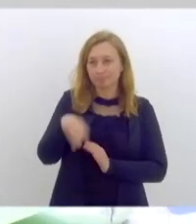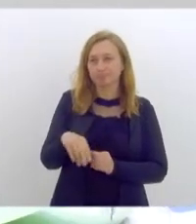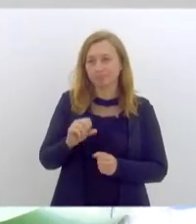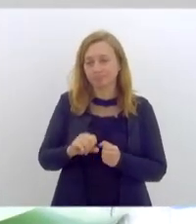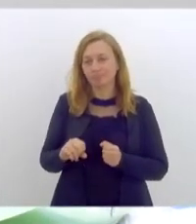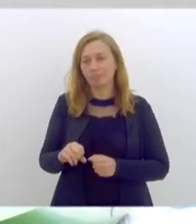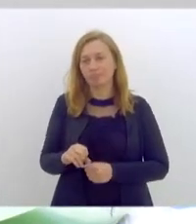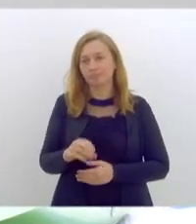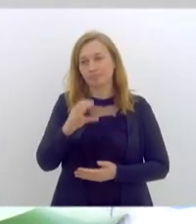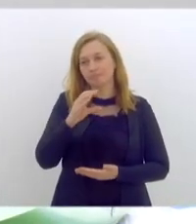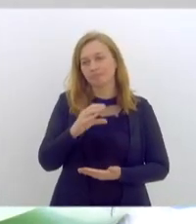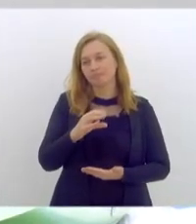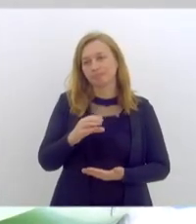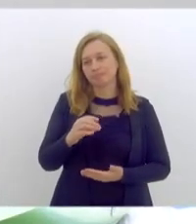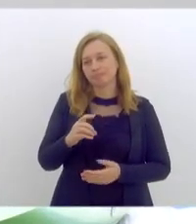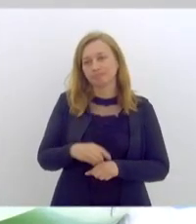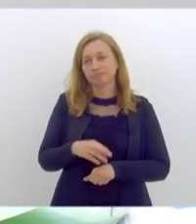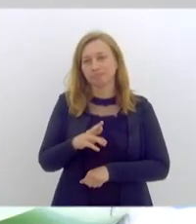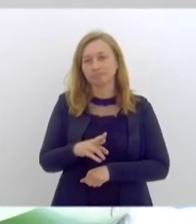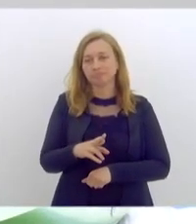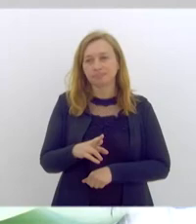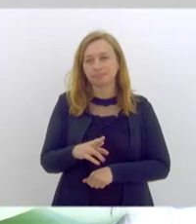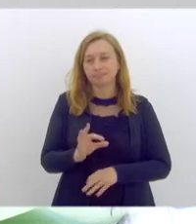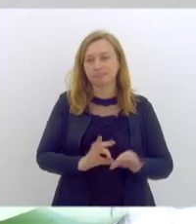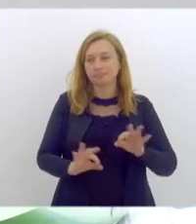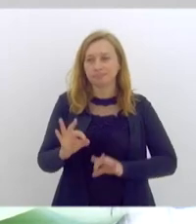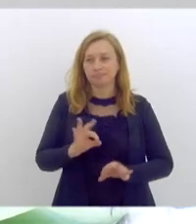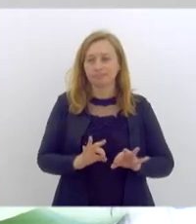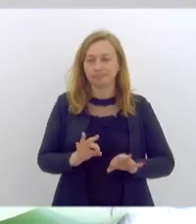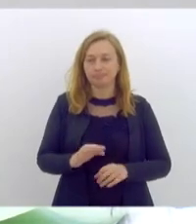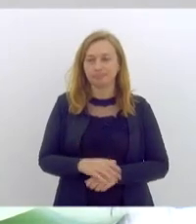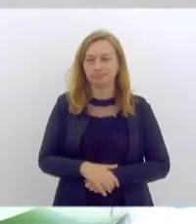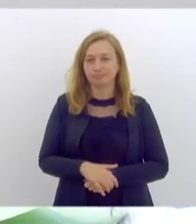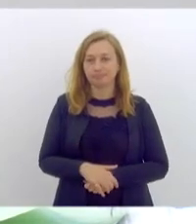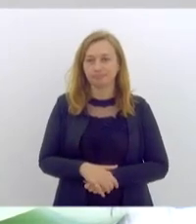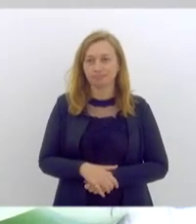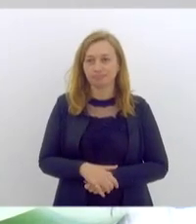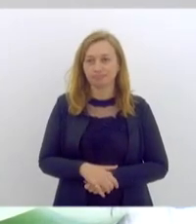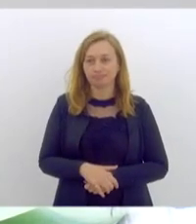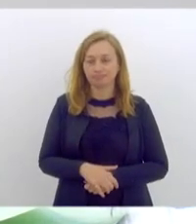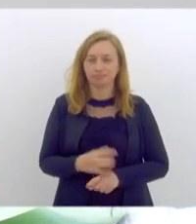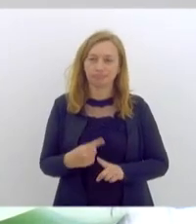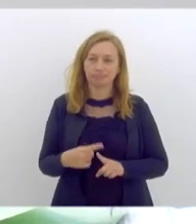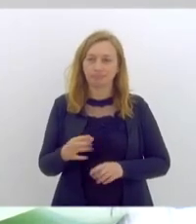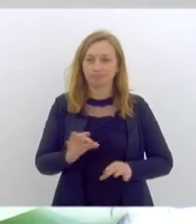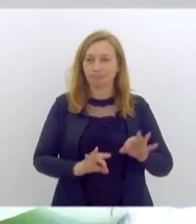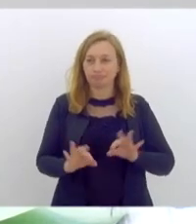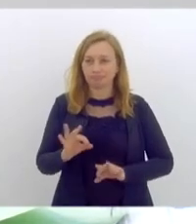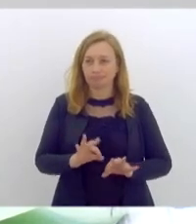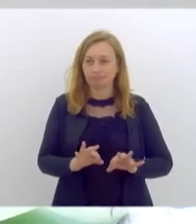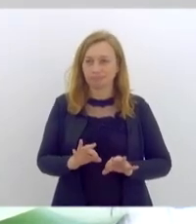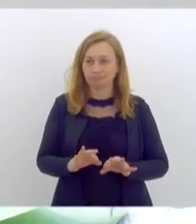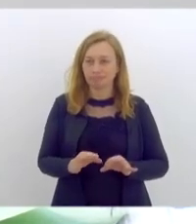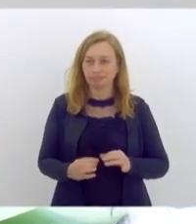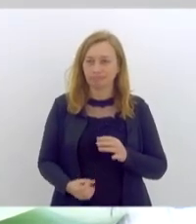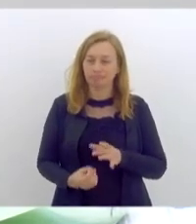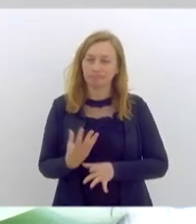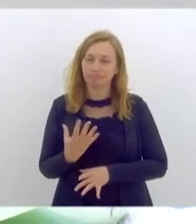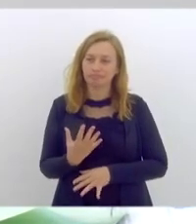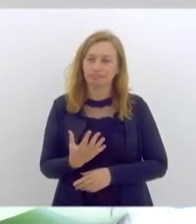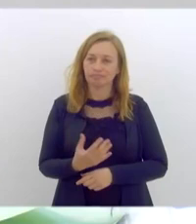em tese Doutora Lilian foi o planejamento porque o planejamento criou um